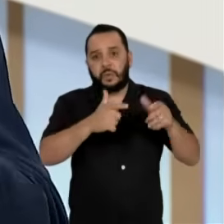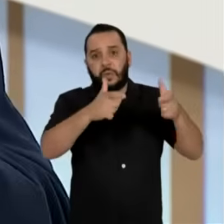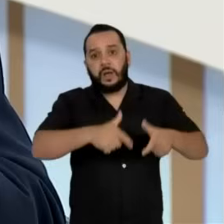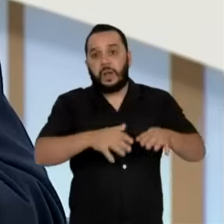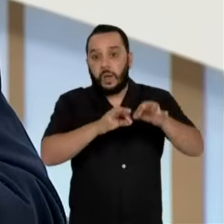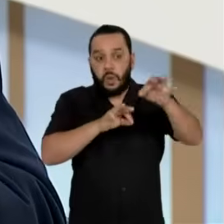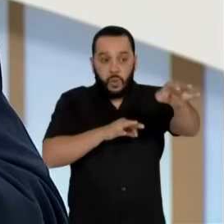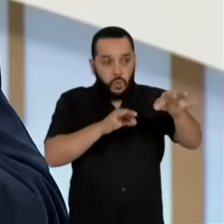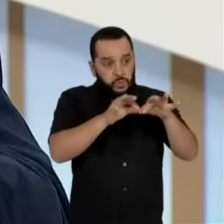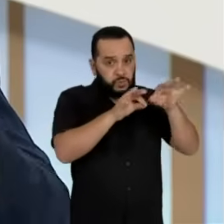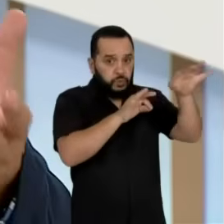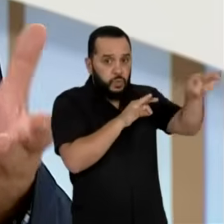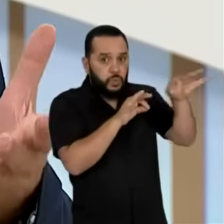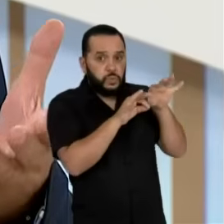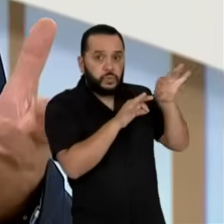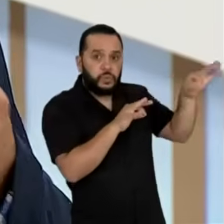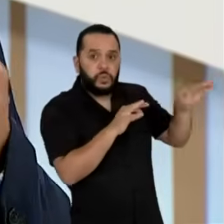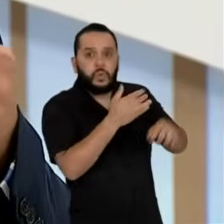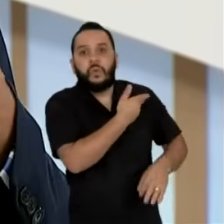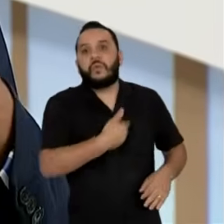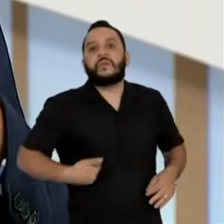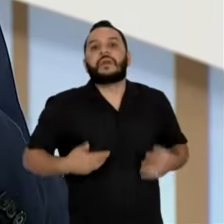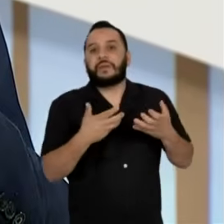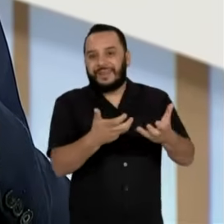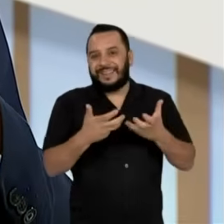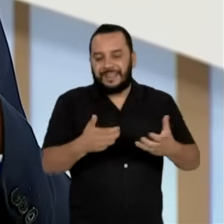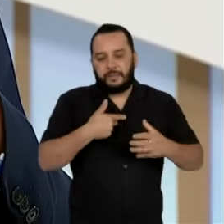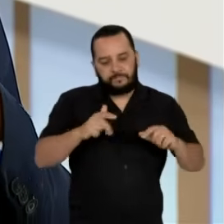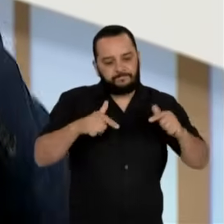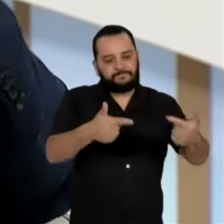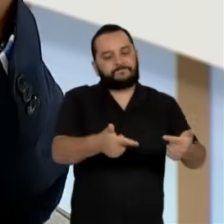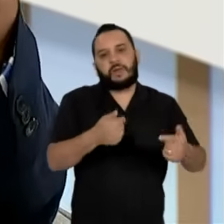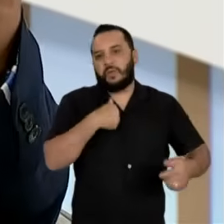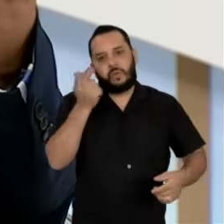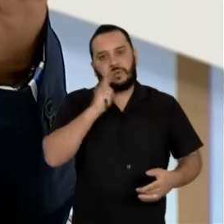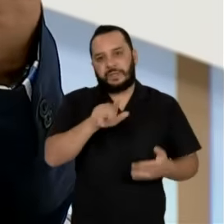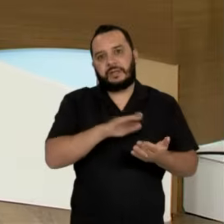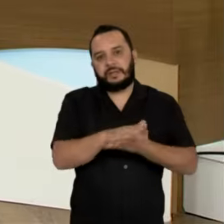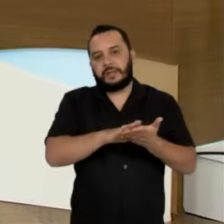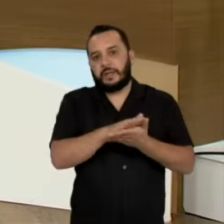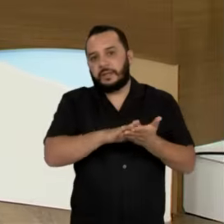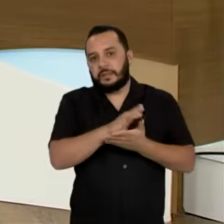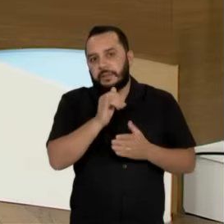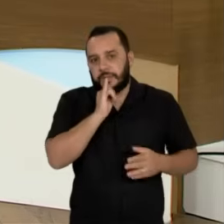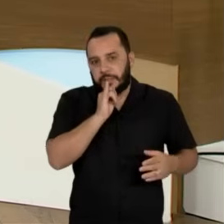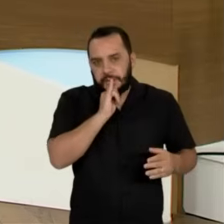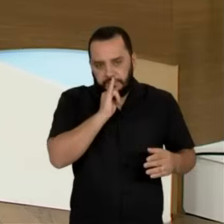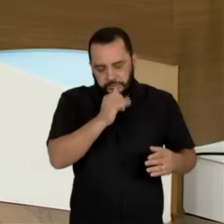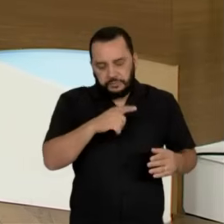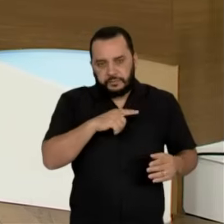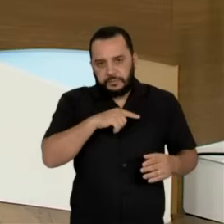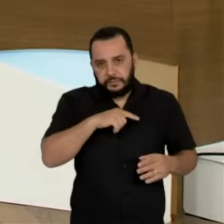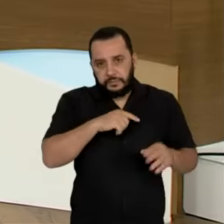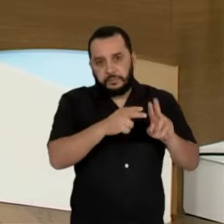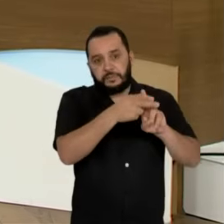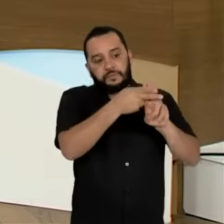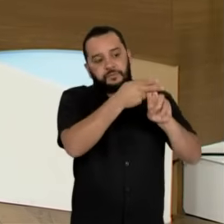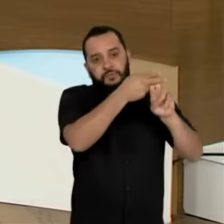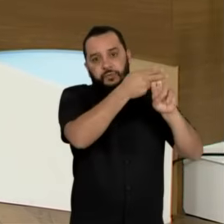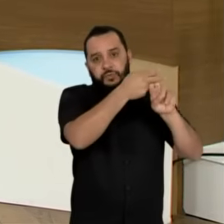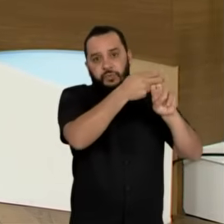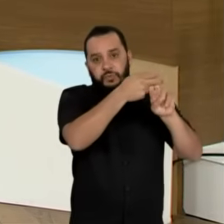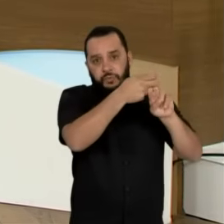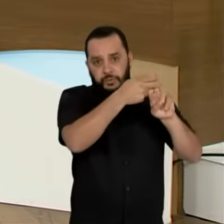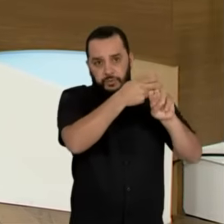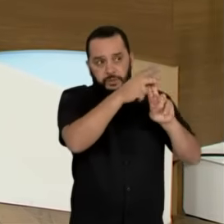que ele queira fazer as coisas, eles não conseguem muito. O custo, por exemplo, de um procedimento pelo SUS na Amazônia é o mesmo que paga-se